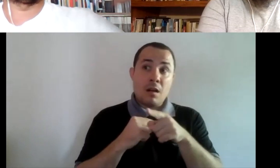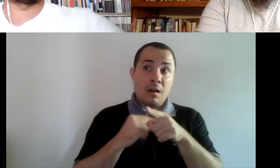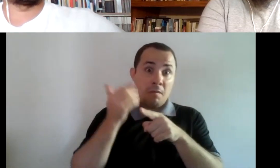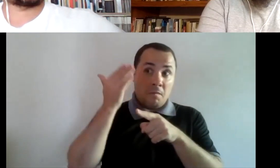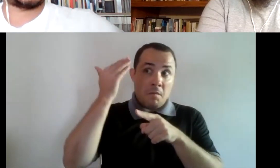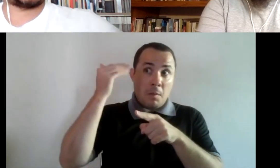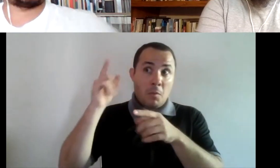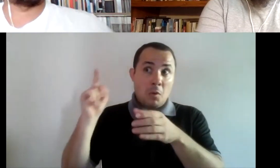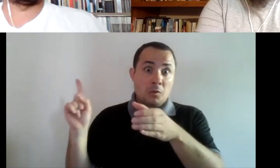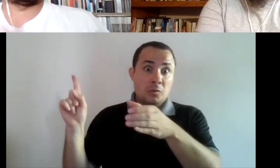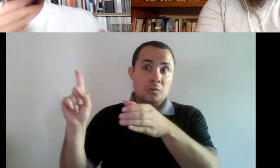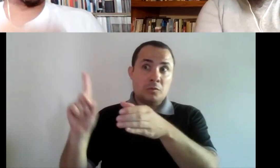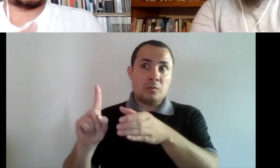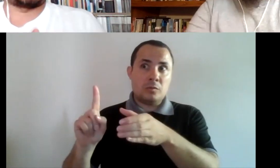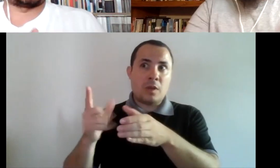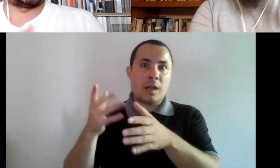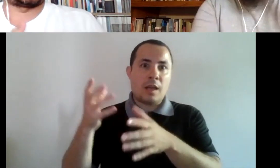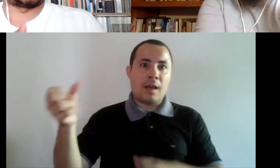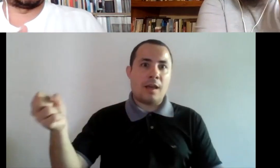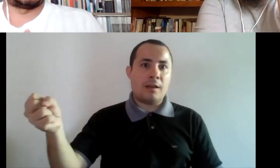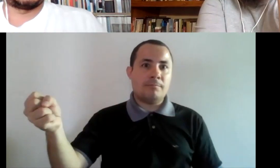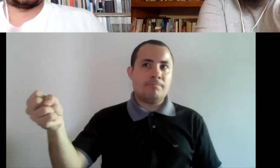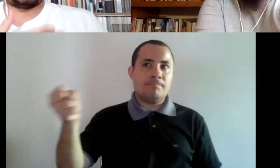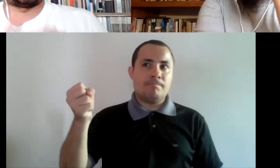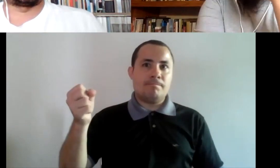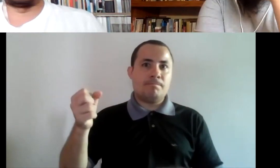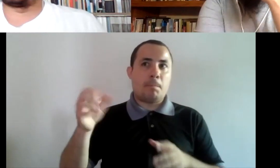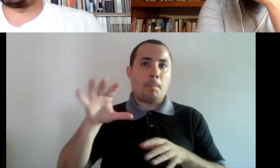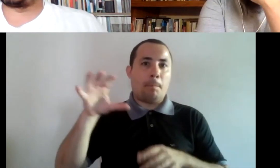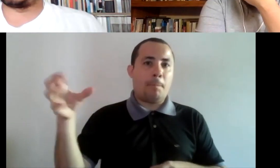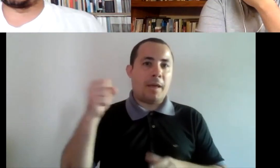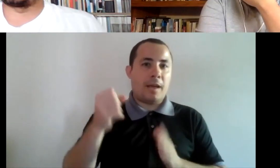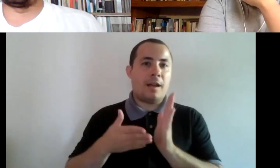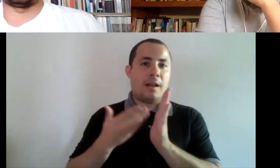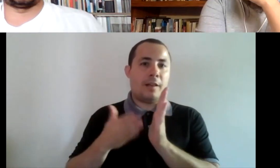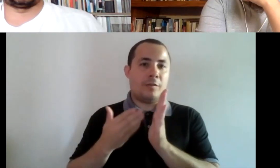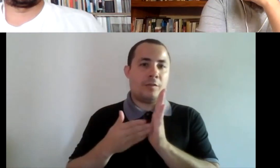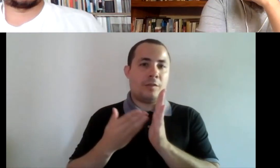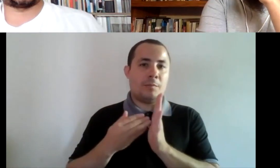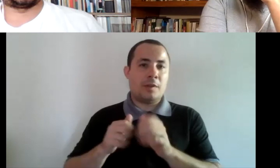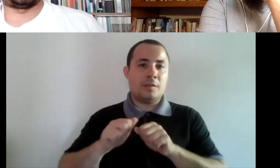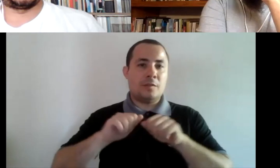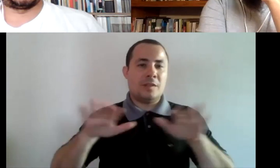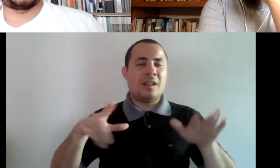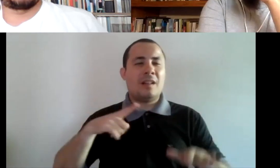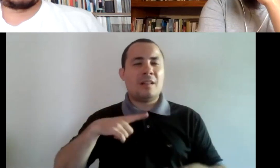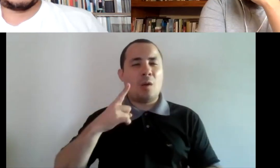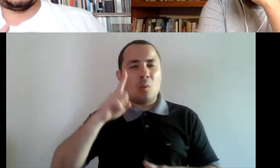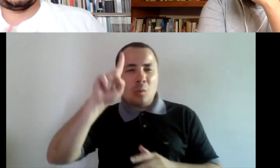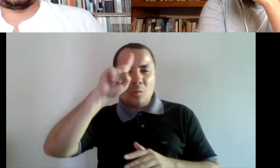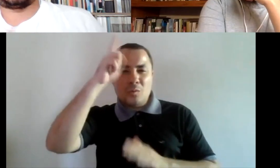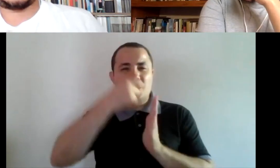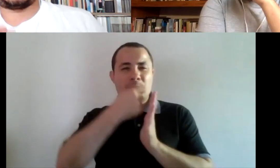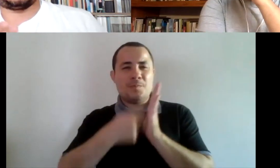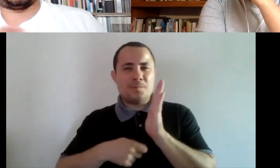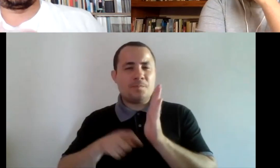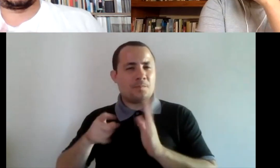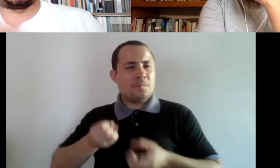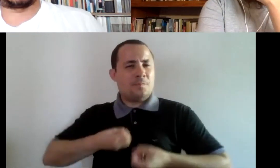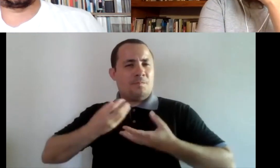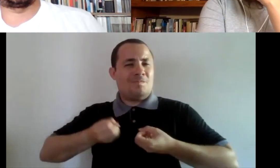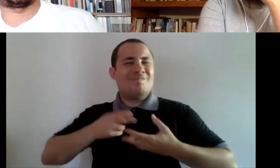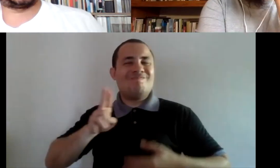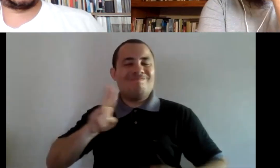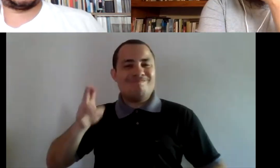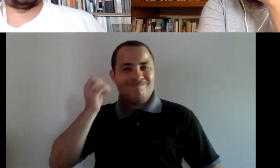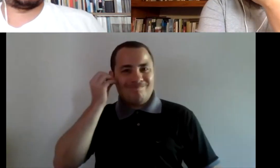ficou famoso no sarau, às vezes fez a autoedição. Tem um autor, eu não lembro agora o nome dele, um poeta que também. Eles disseram que, me